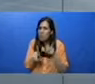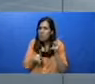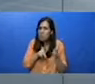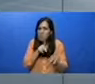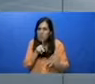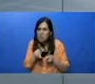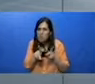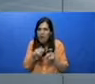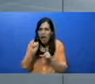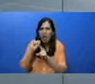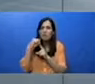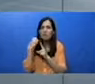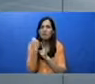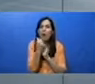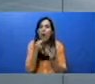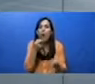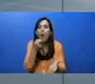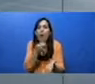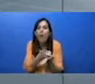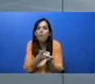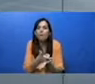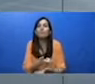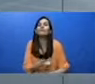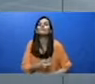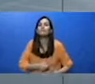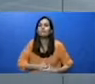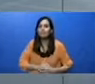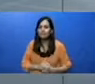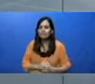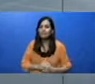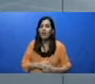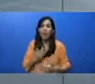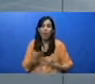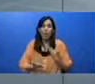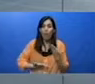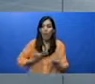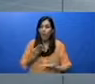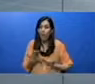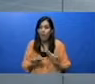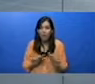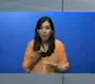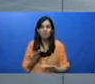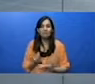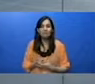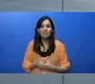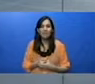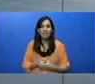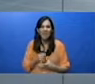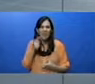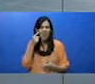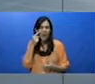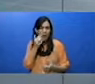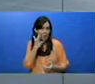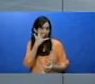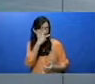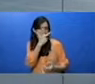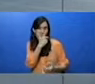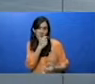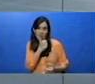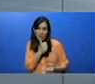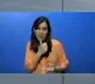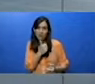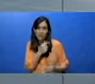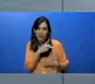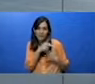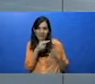a sociedade acaba até contribuindo com isso, tá? Porque acha bonitinho ter aquela espécie em casa ou criar aquela